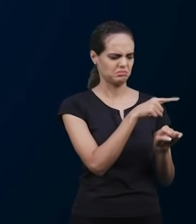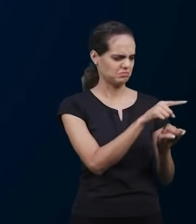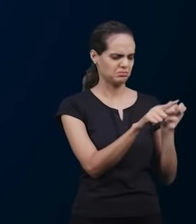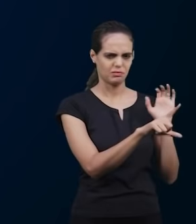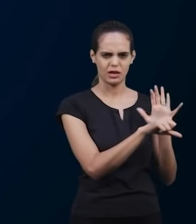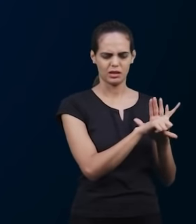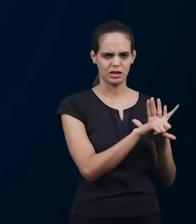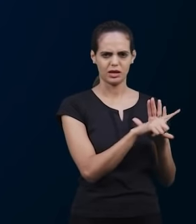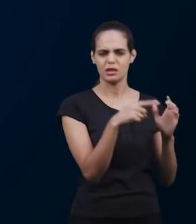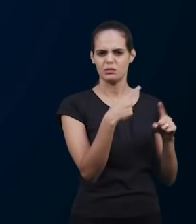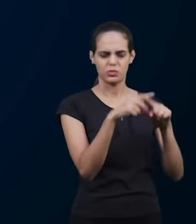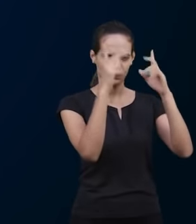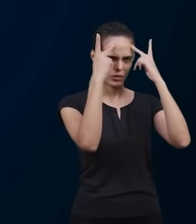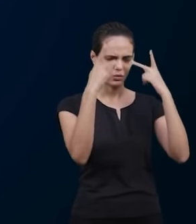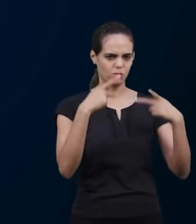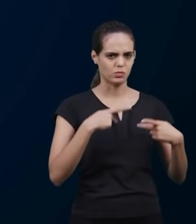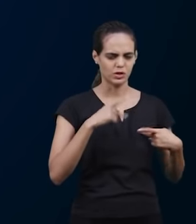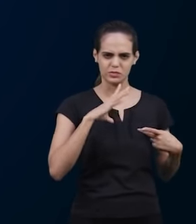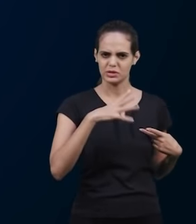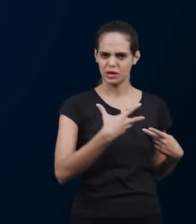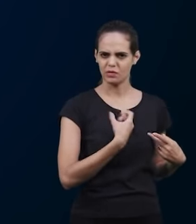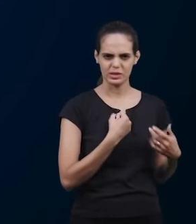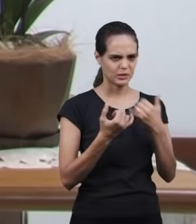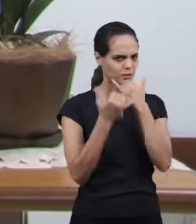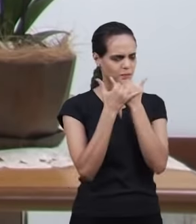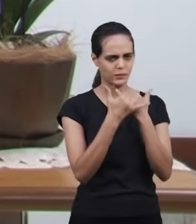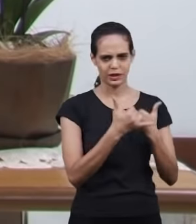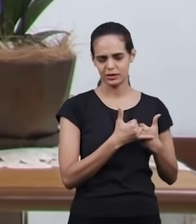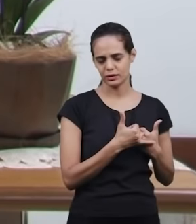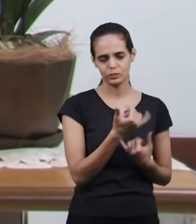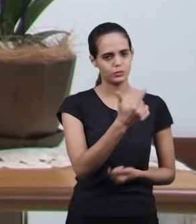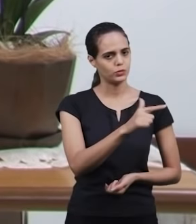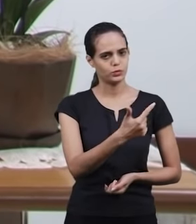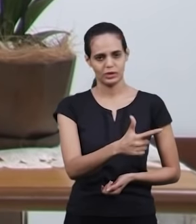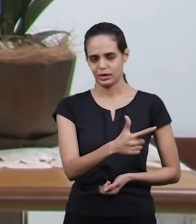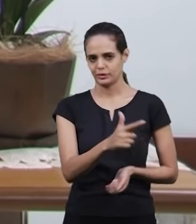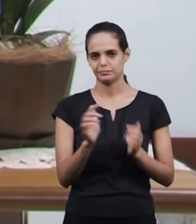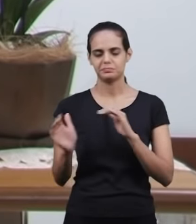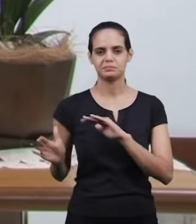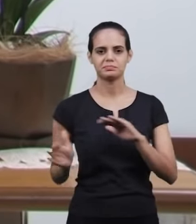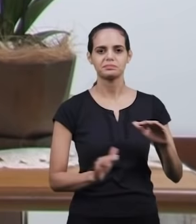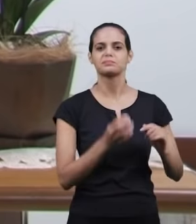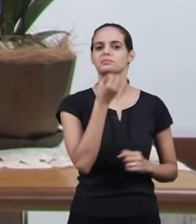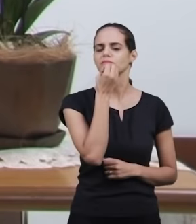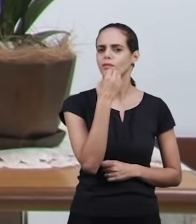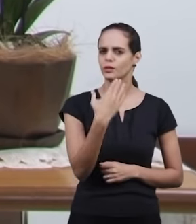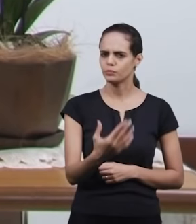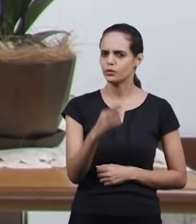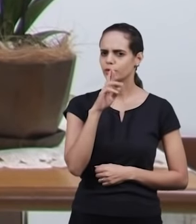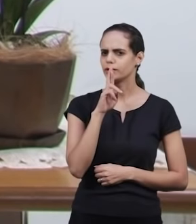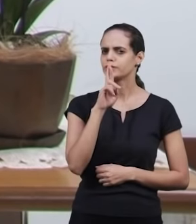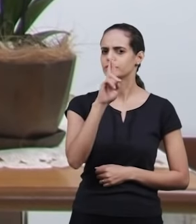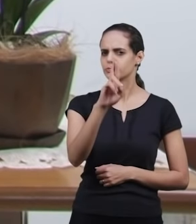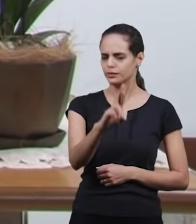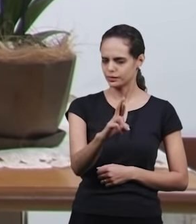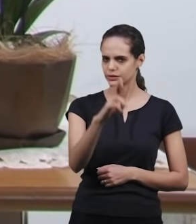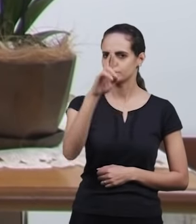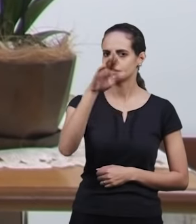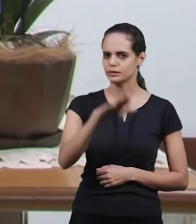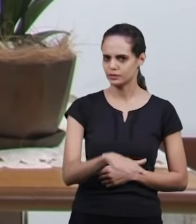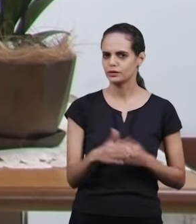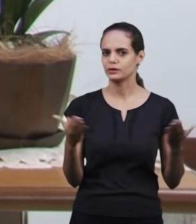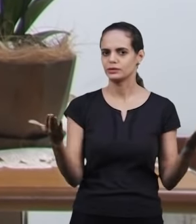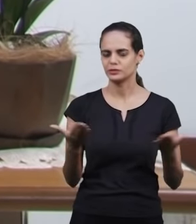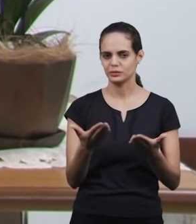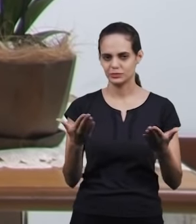obras da lei nenhuma carne será justificada. Amém, Francisco. Muito boa resposta também que você apresentou para nós